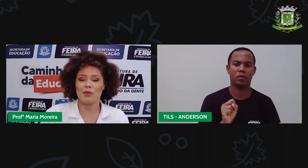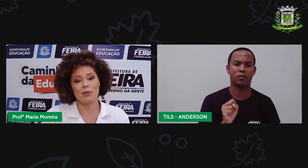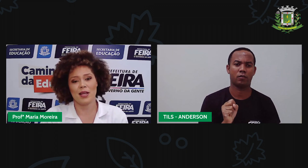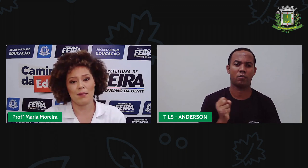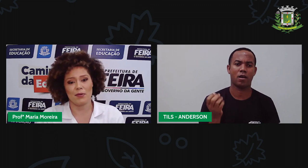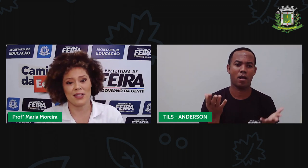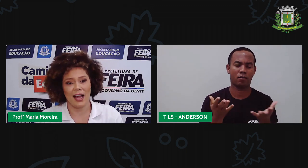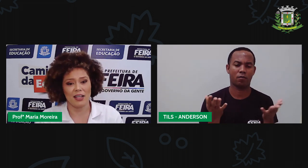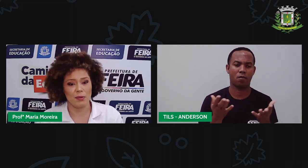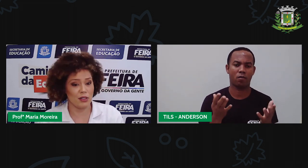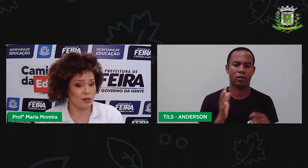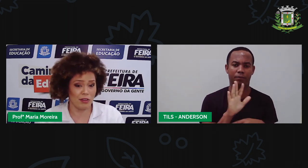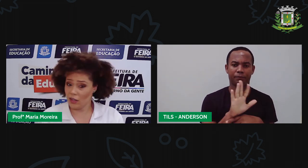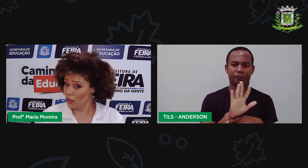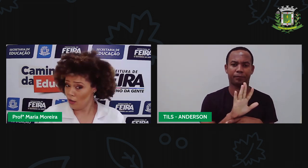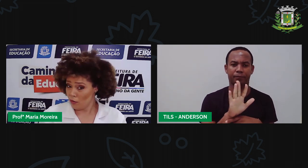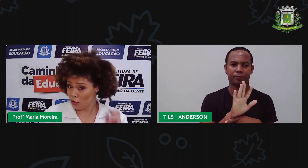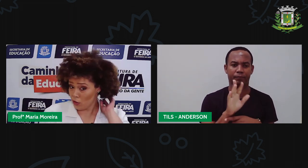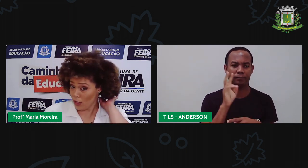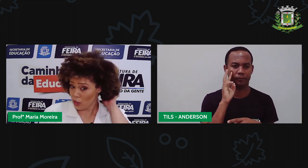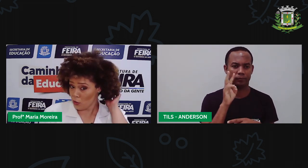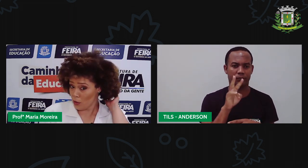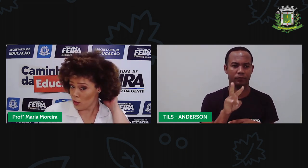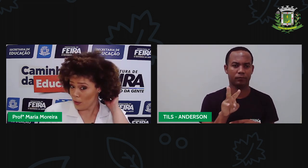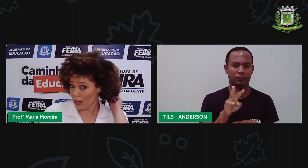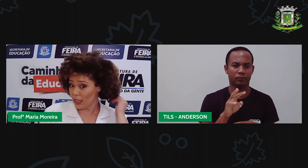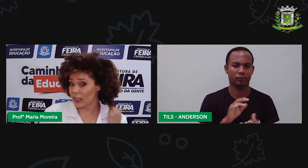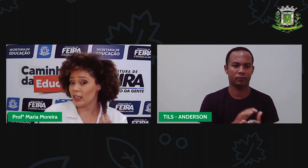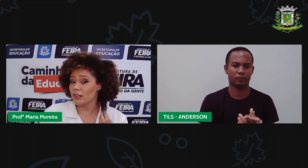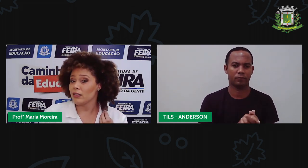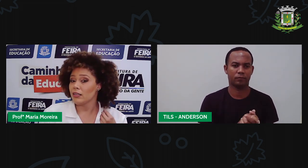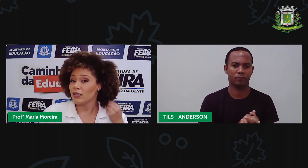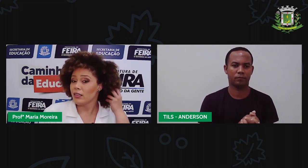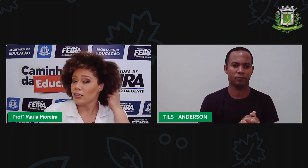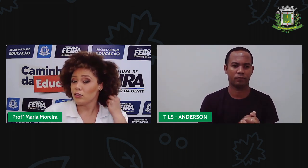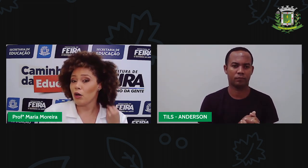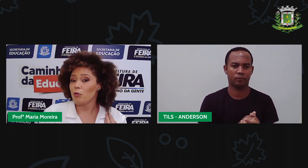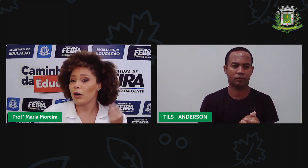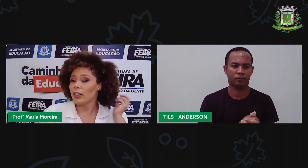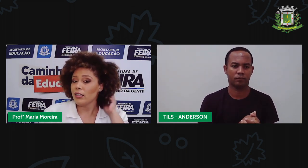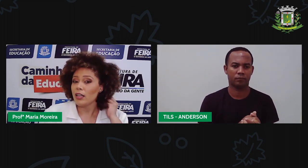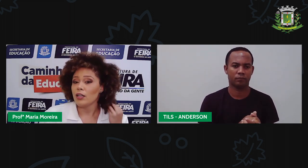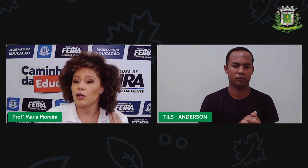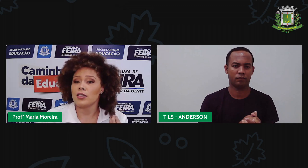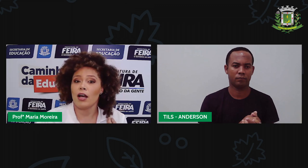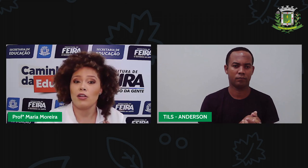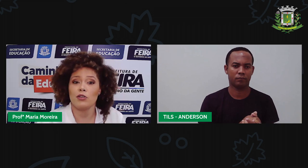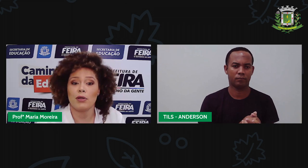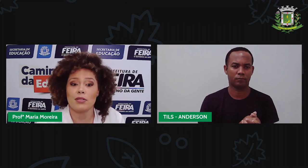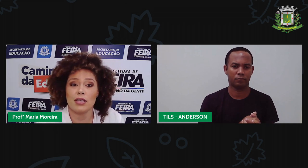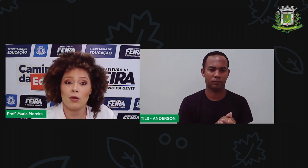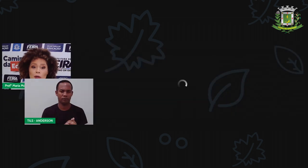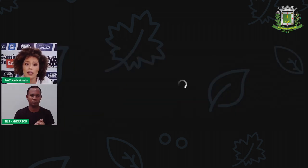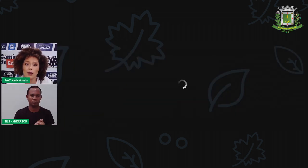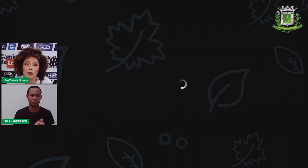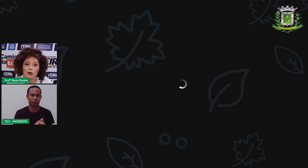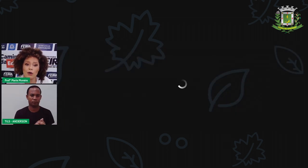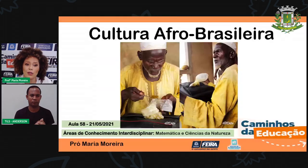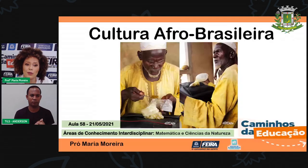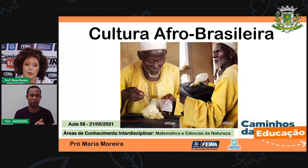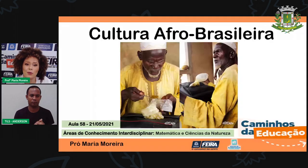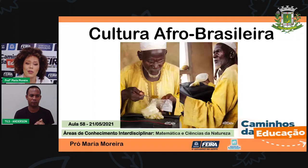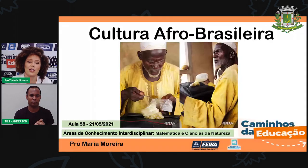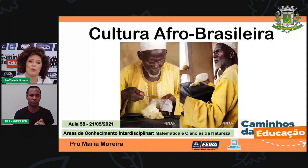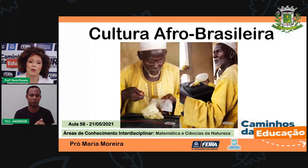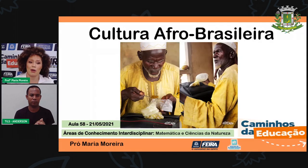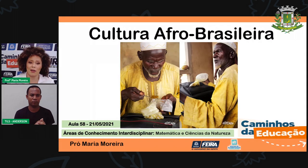Vamos abrir o slide pra gente ver. Aqui a tem um caixinho meu despencado aqui. Deixa eu arrumar. Nossa aula de número 58.